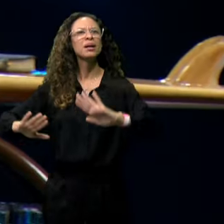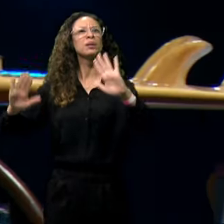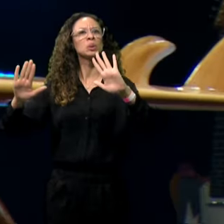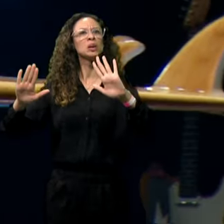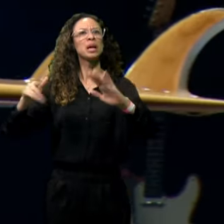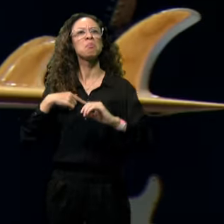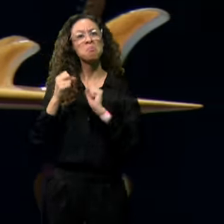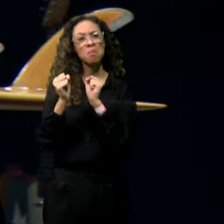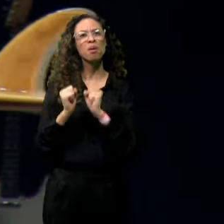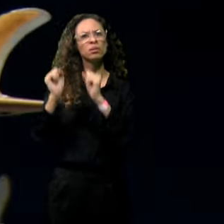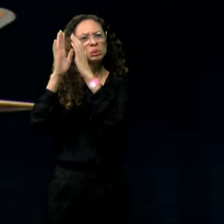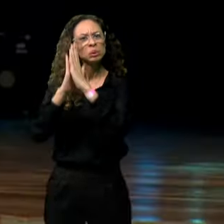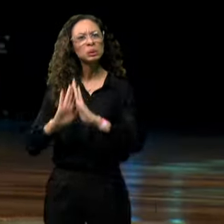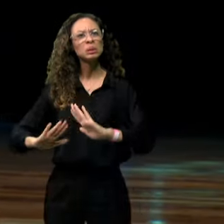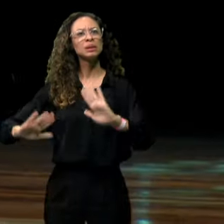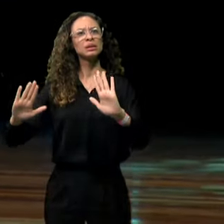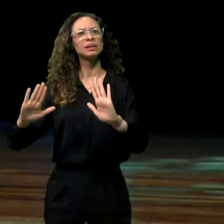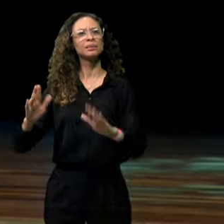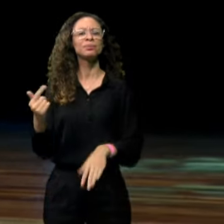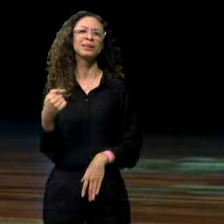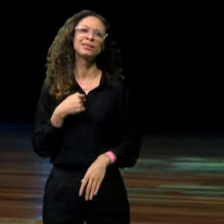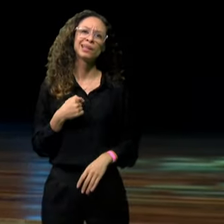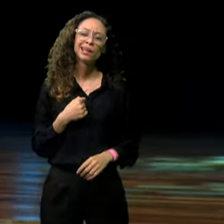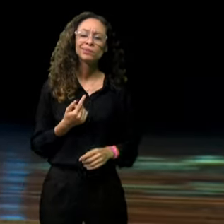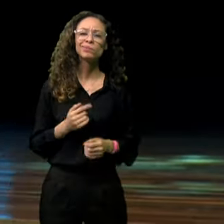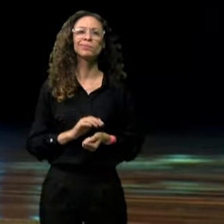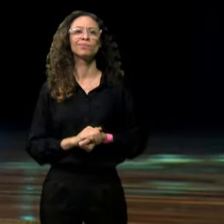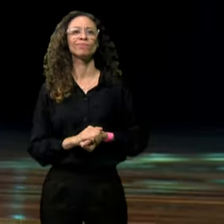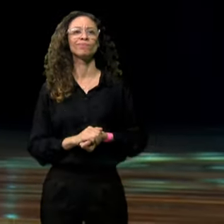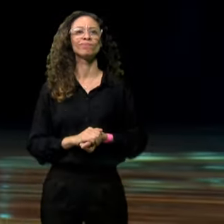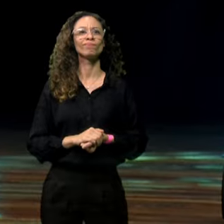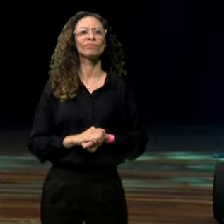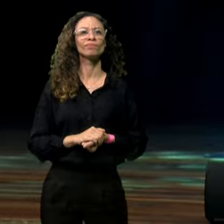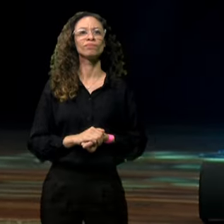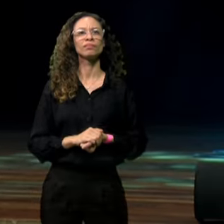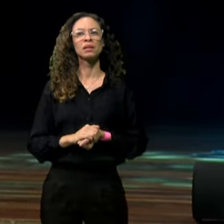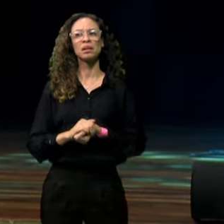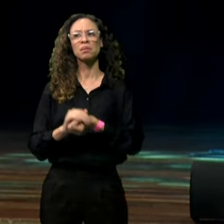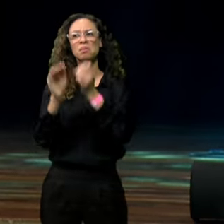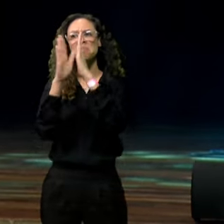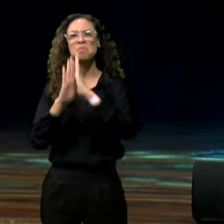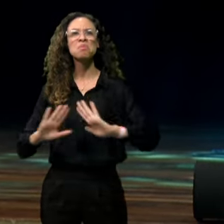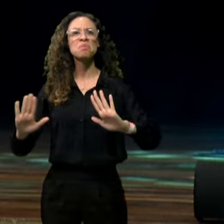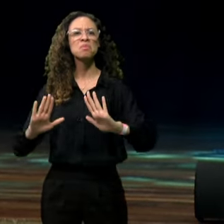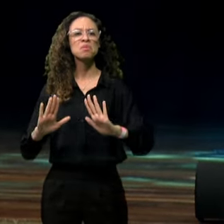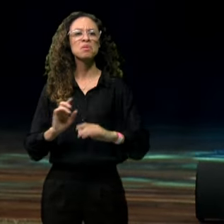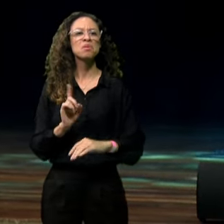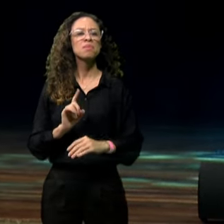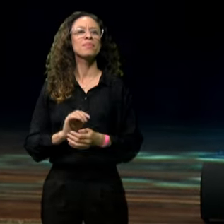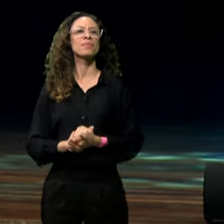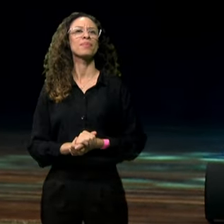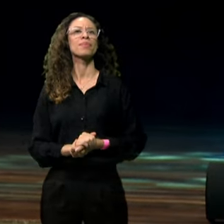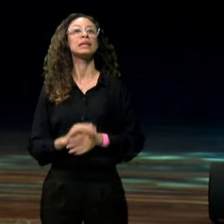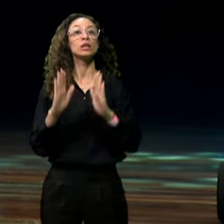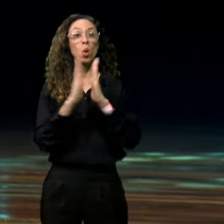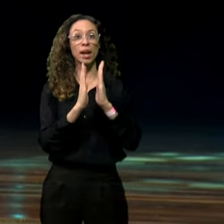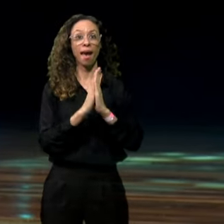adoração não é ministrado oração Mas aprendi a orar faz muito